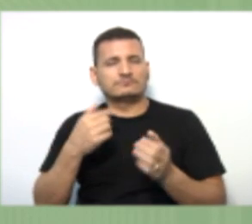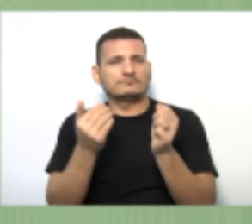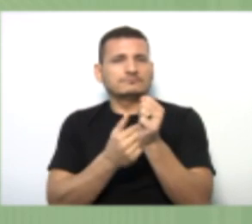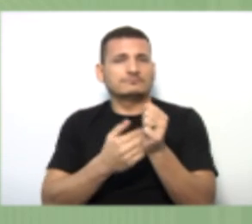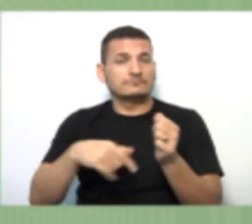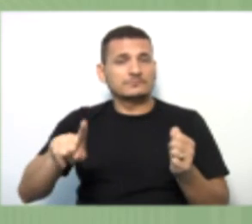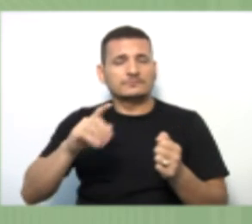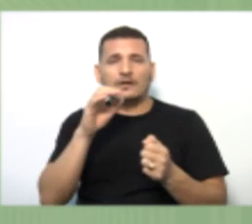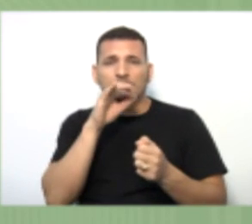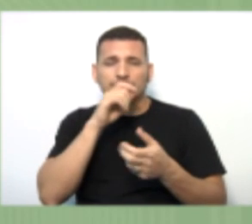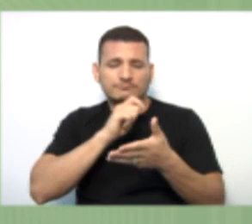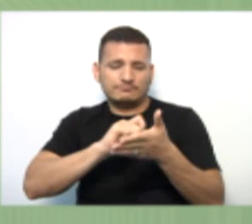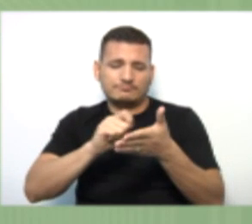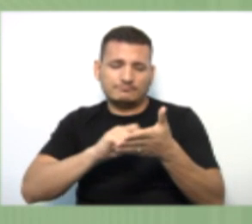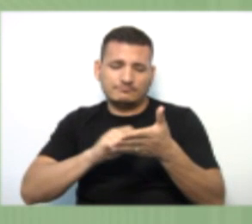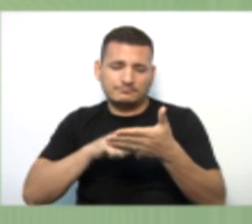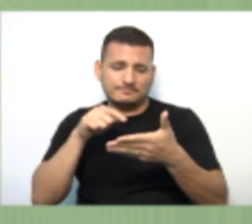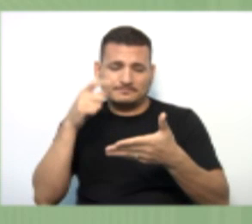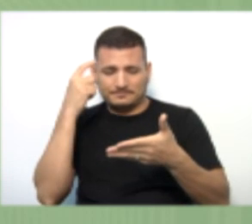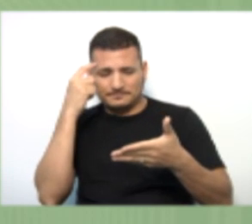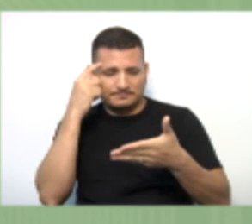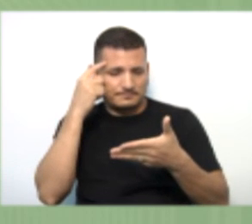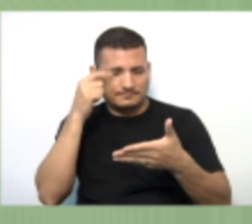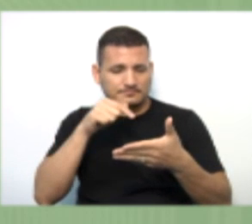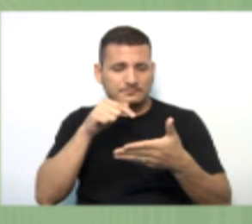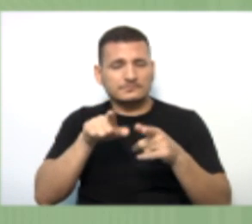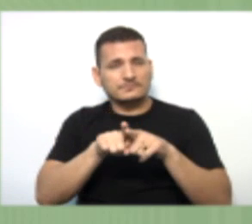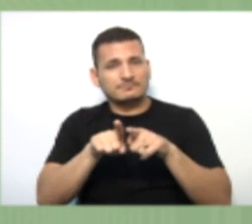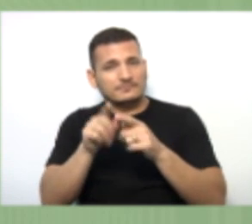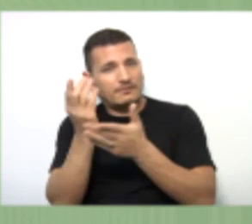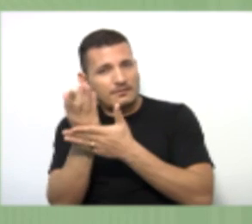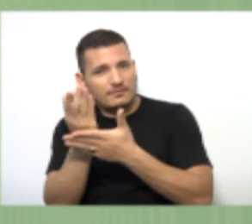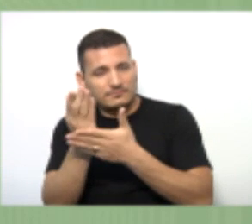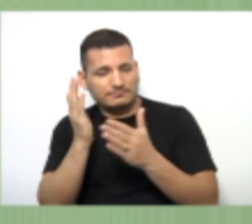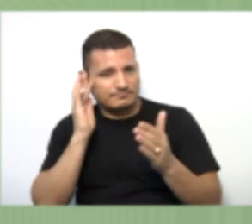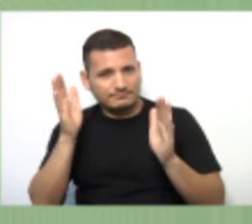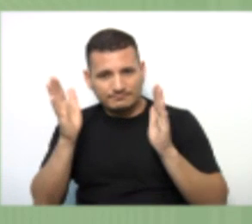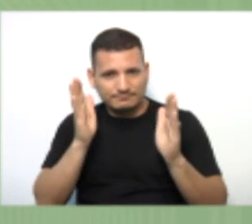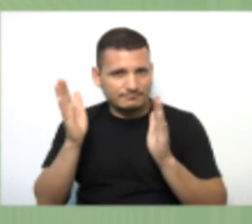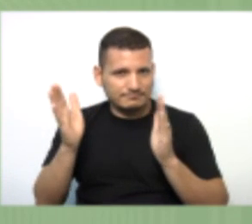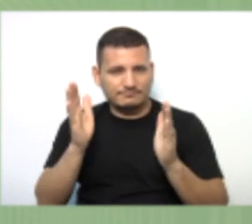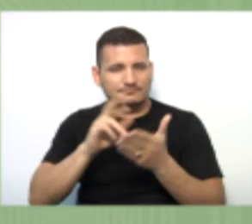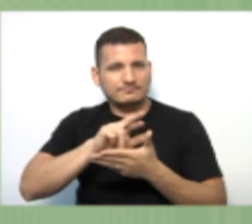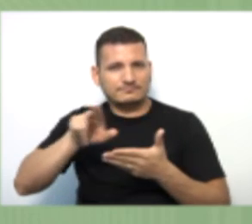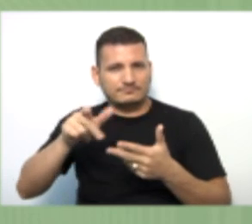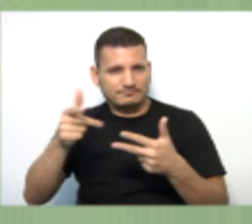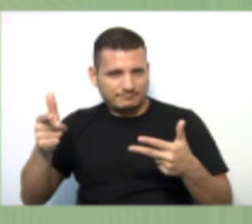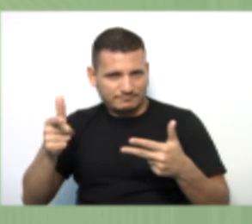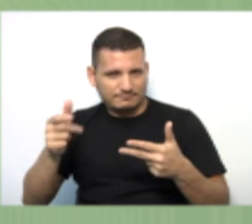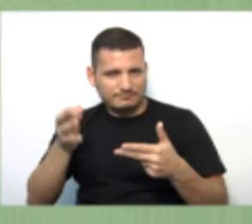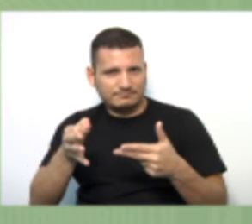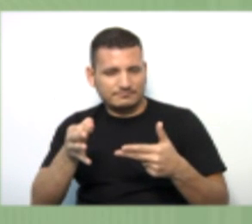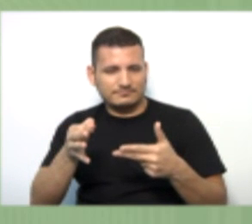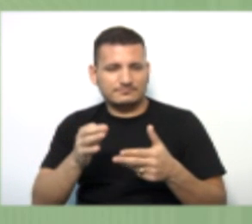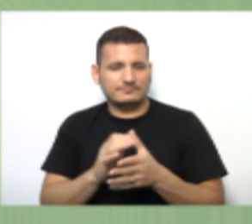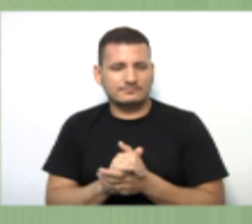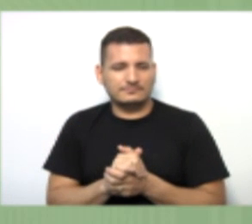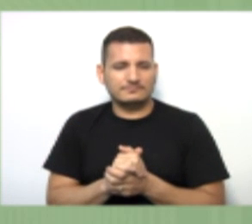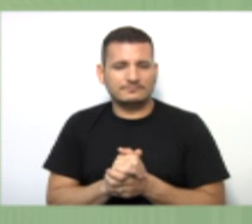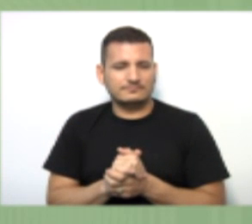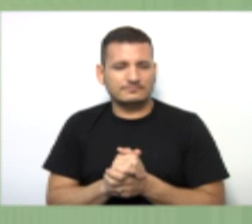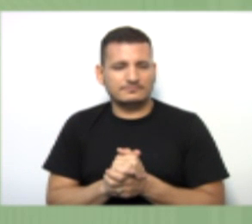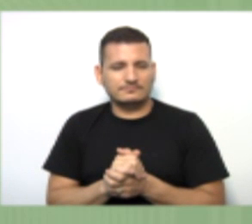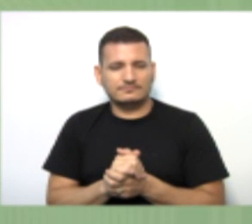aí rapidinho e ir pensando nesse enigma e ao mesmo tempo na aula. É assim que o programador tem que pensar, em várias coisas ao mesmo tempo, tá? Vou ler aqui para